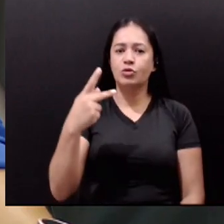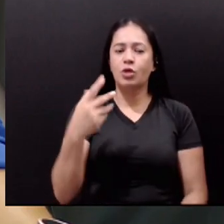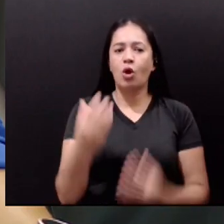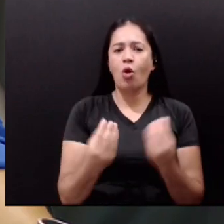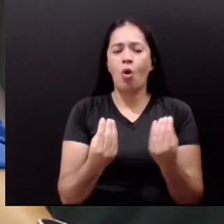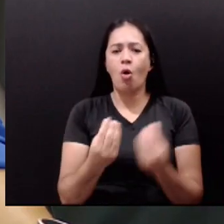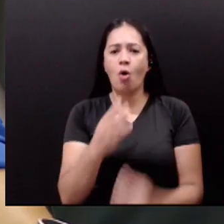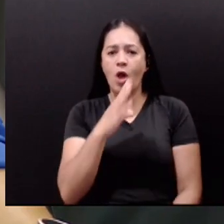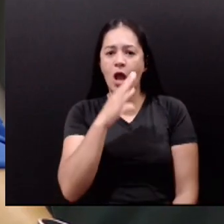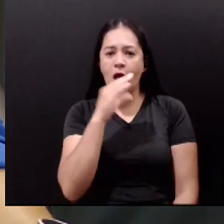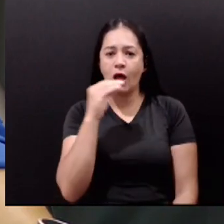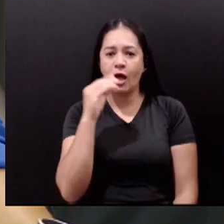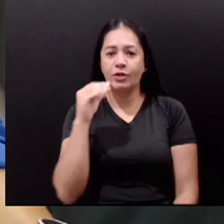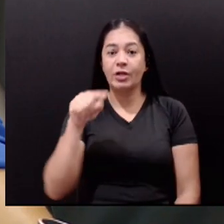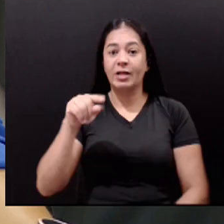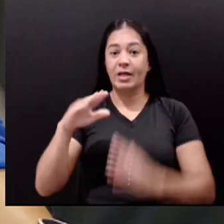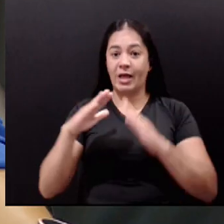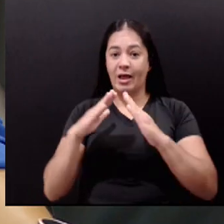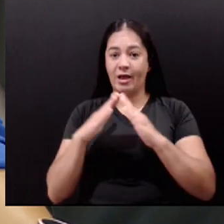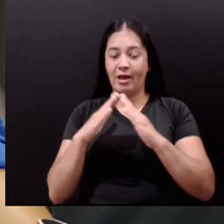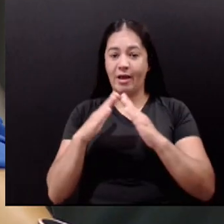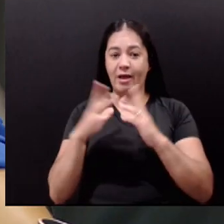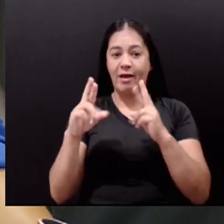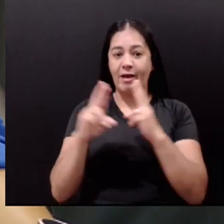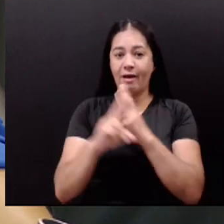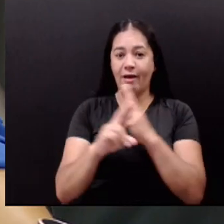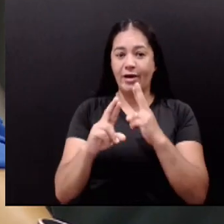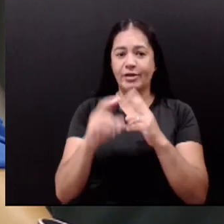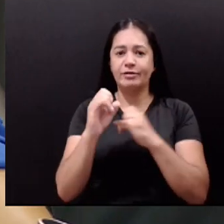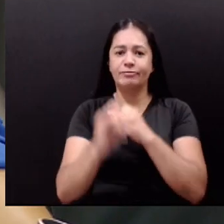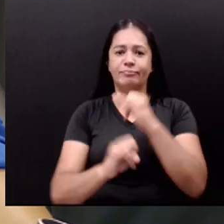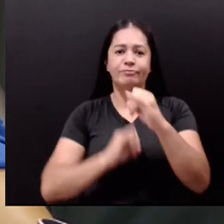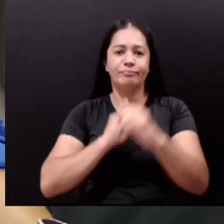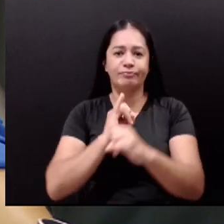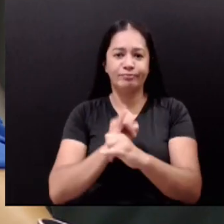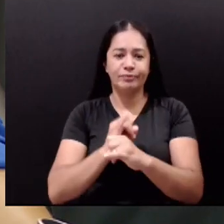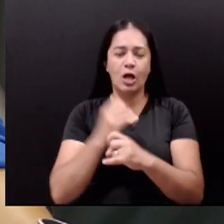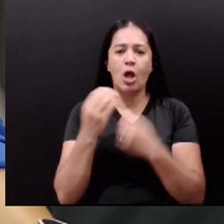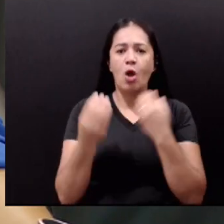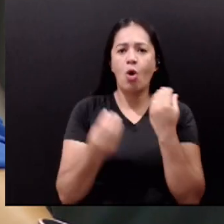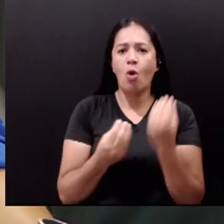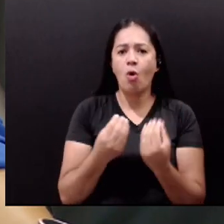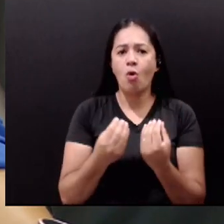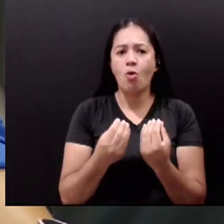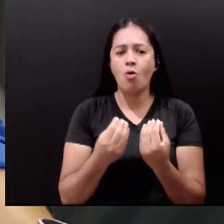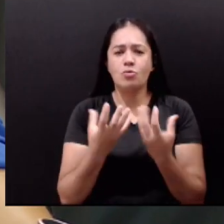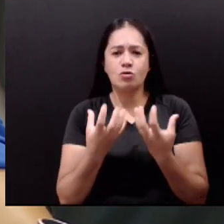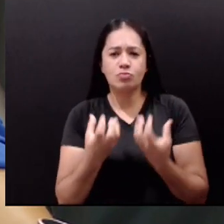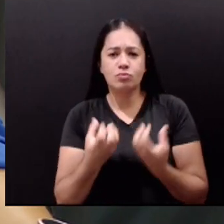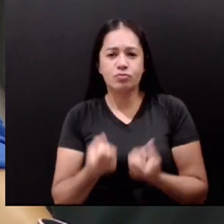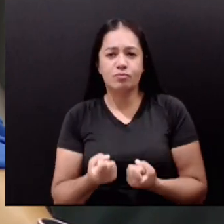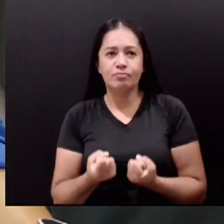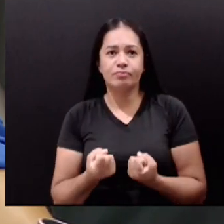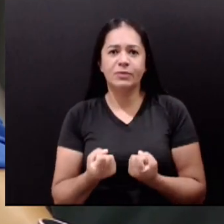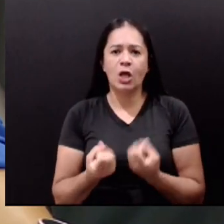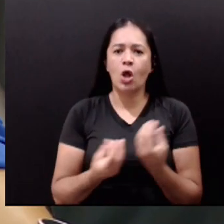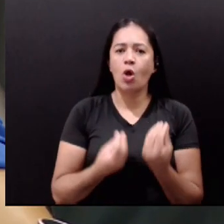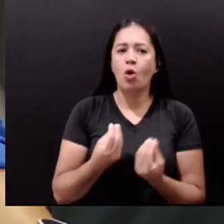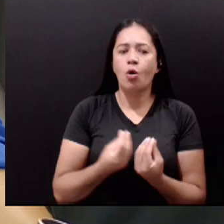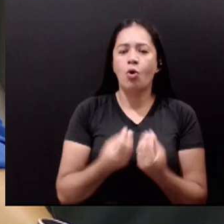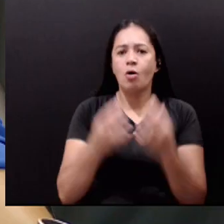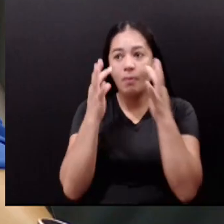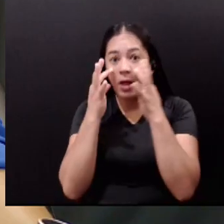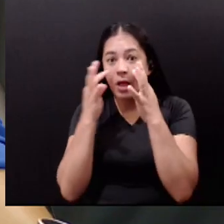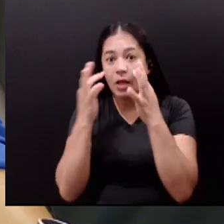sua casa em relação à internet, né? Como que está o acolhimento, como está a escuta ativa, como tem